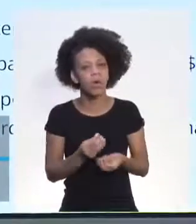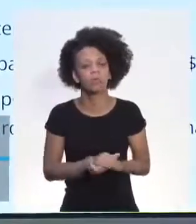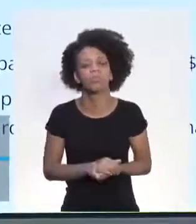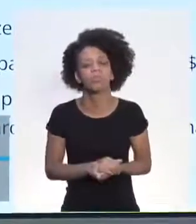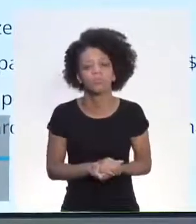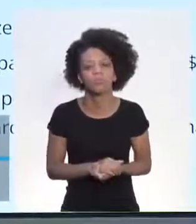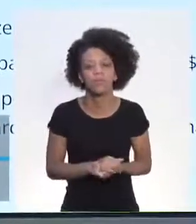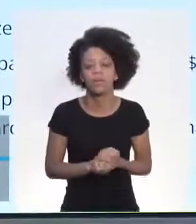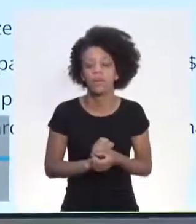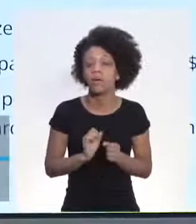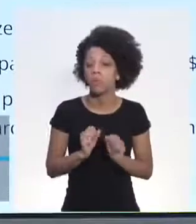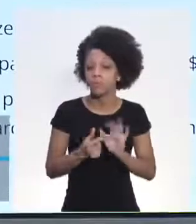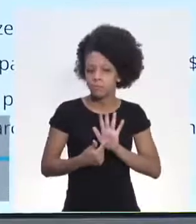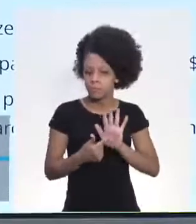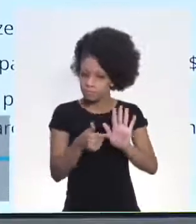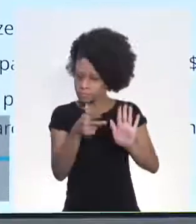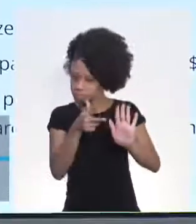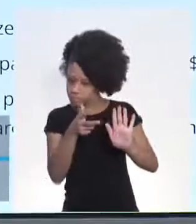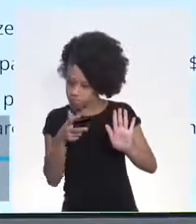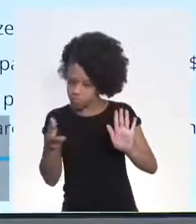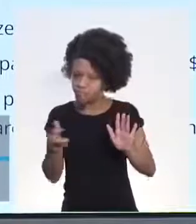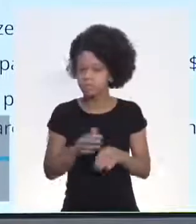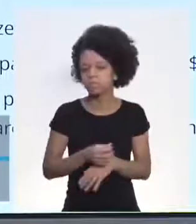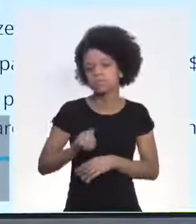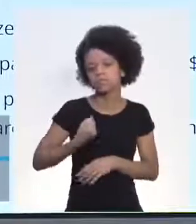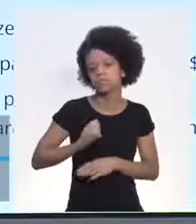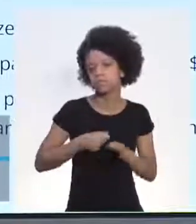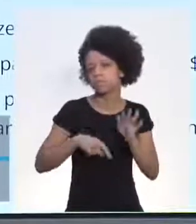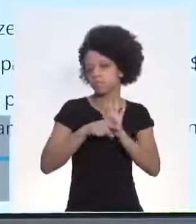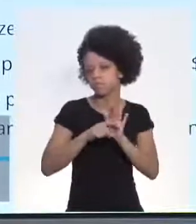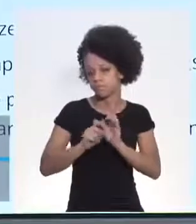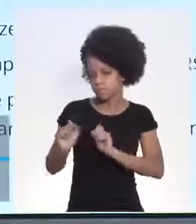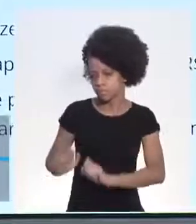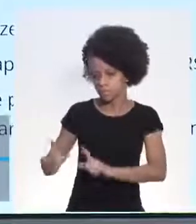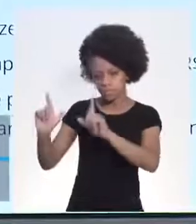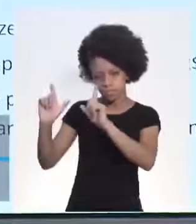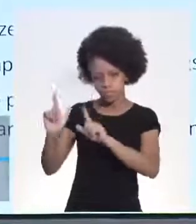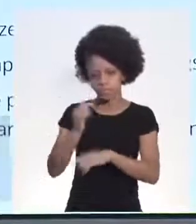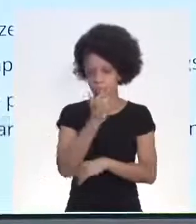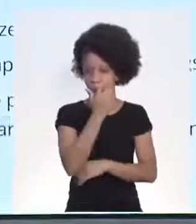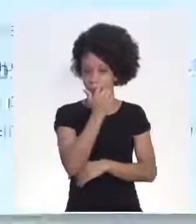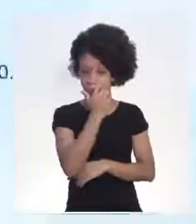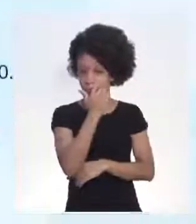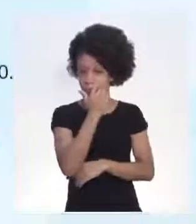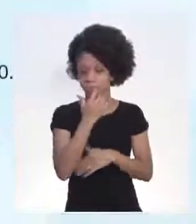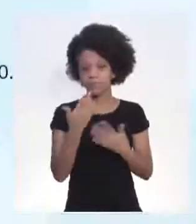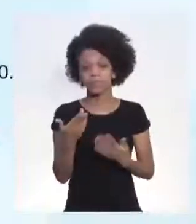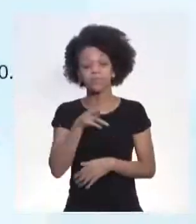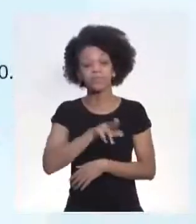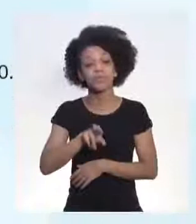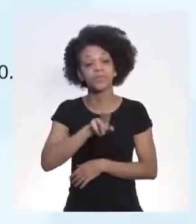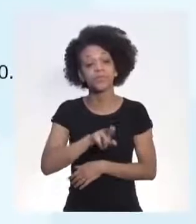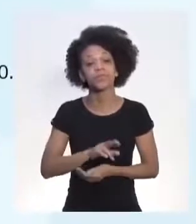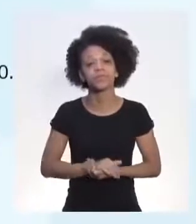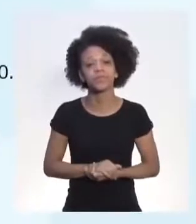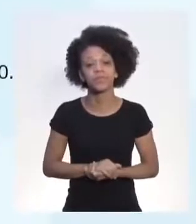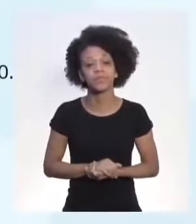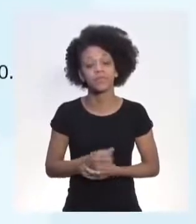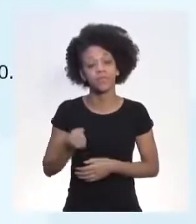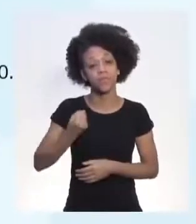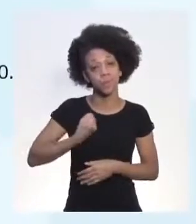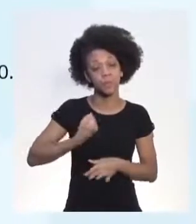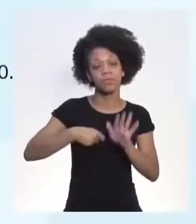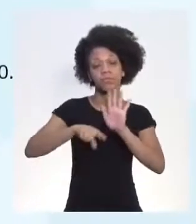nós identificamos esse valor negativo. Pode pôr na tela para ele, diretor? Então, nós utilizamos, né, esses